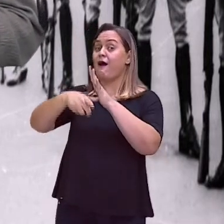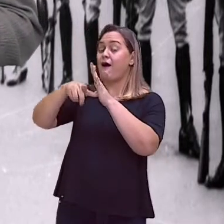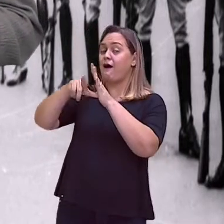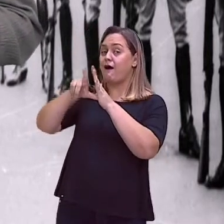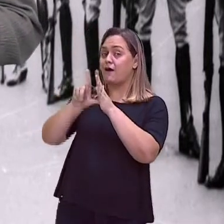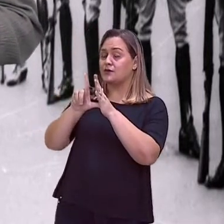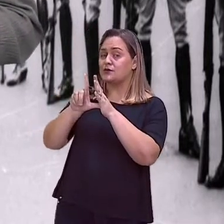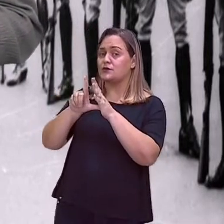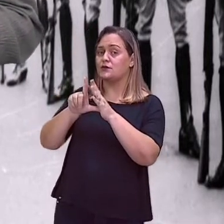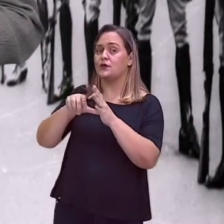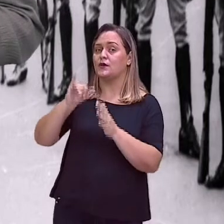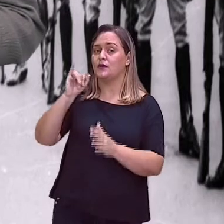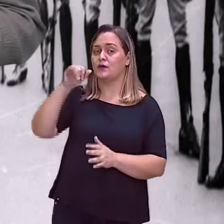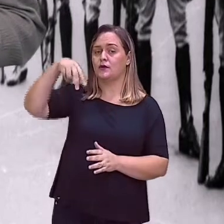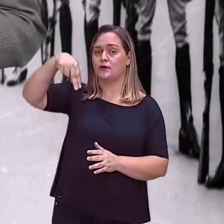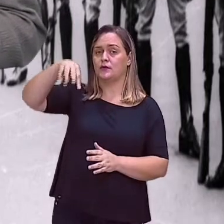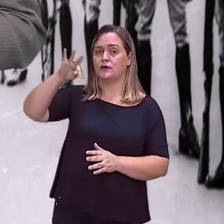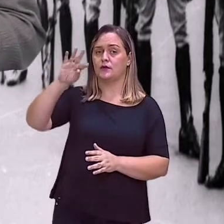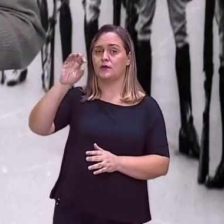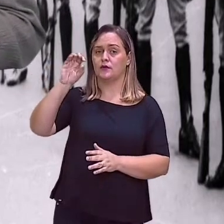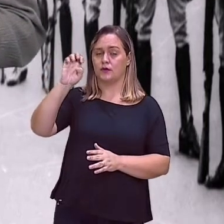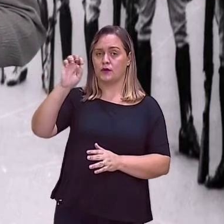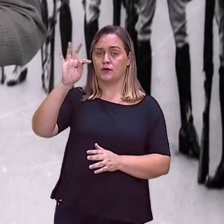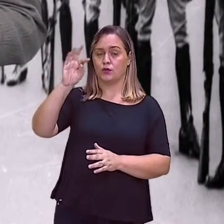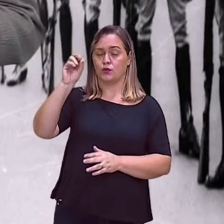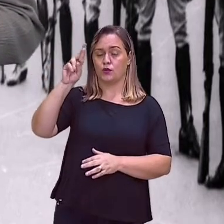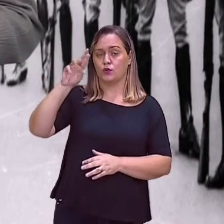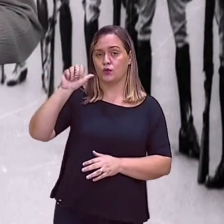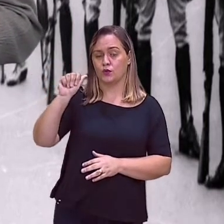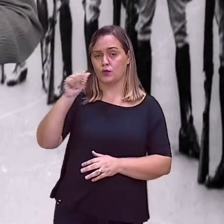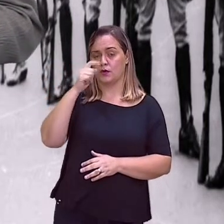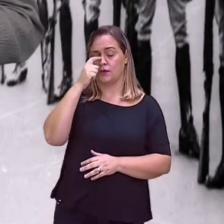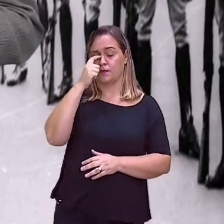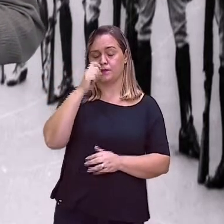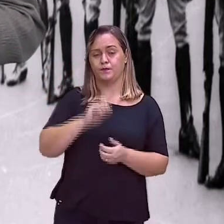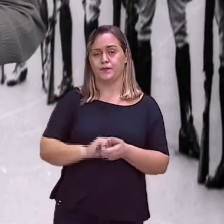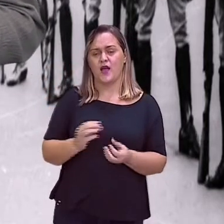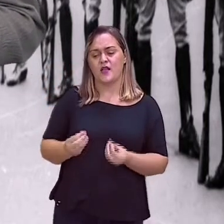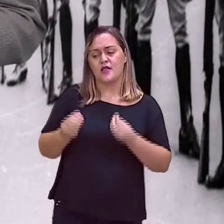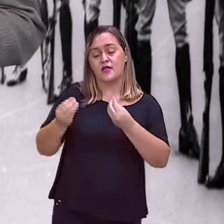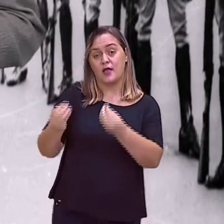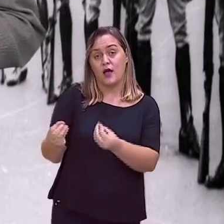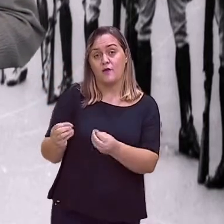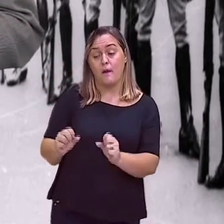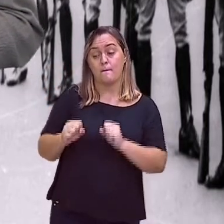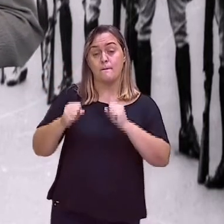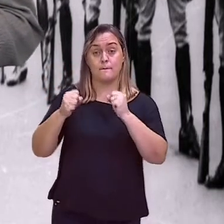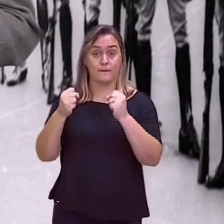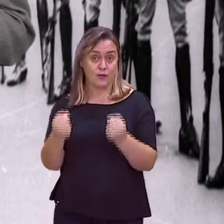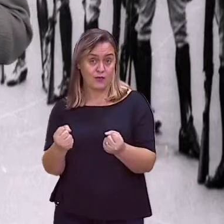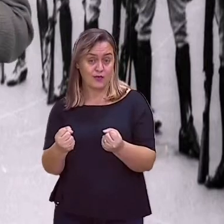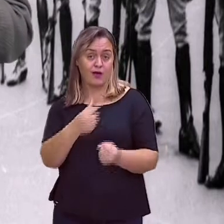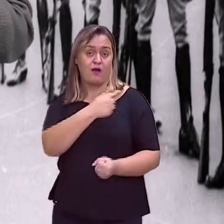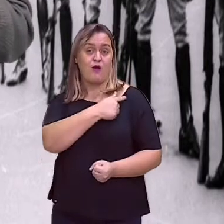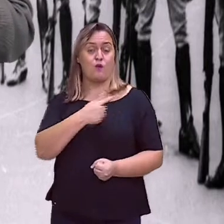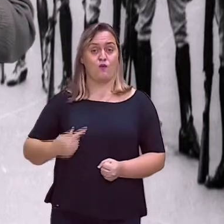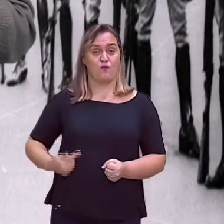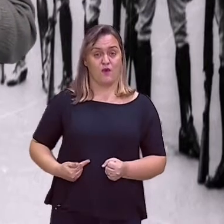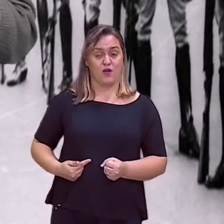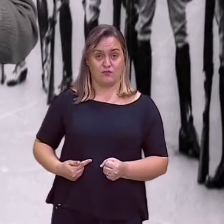intentona comunista, essa lei dava amplos poderes ao governo para combater